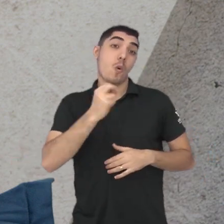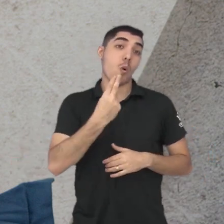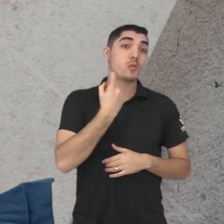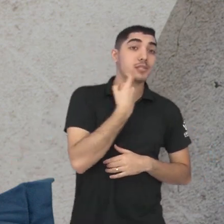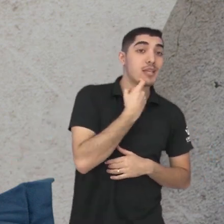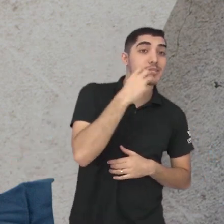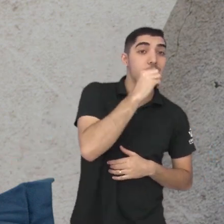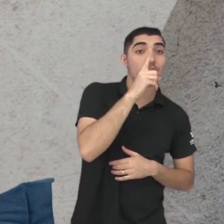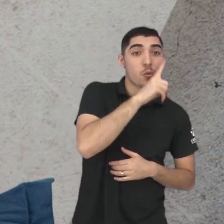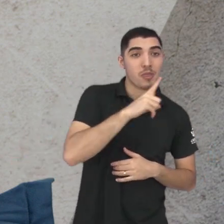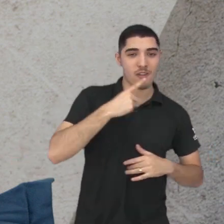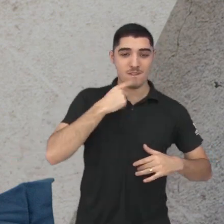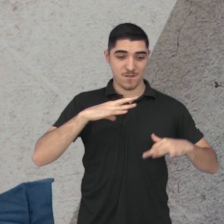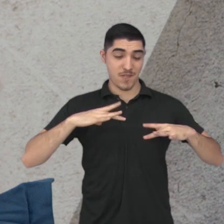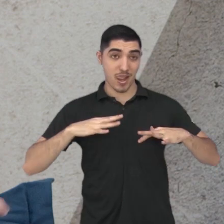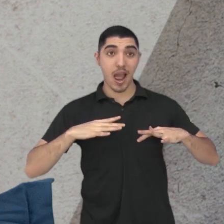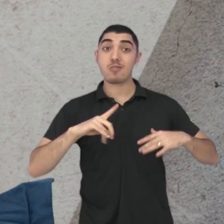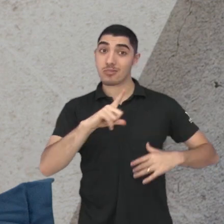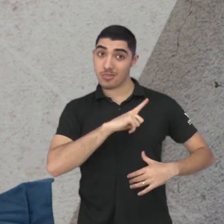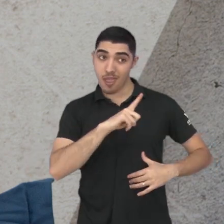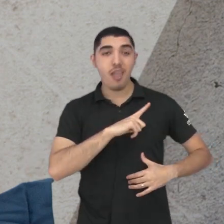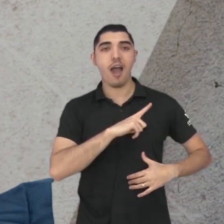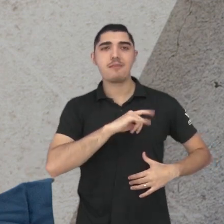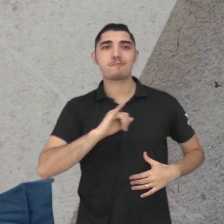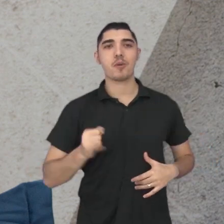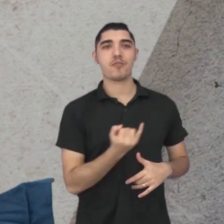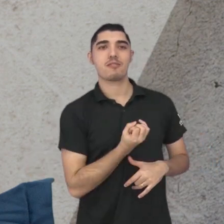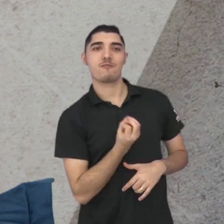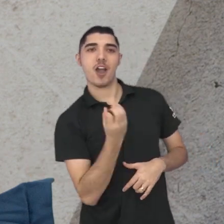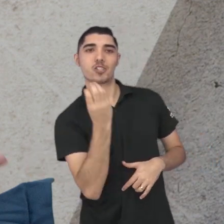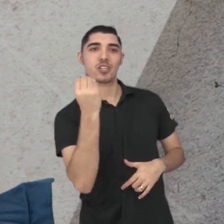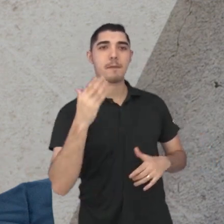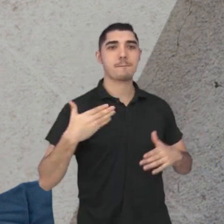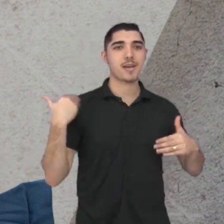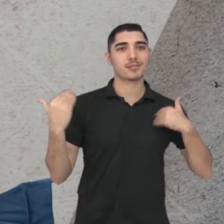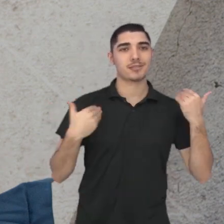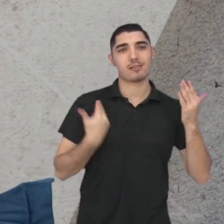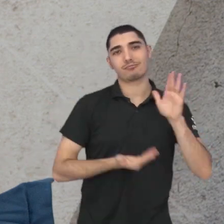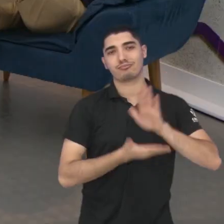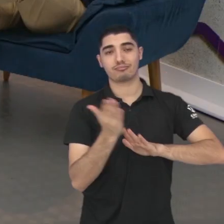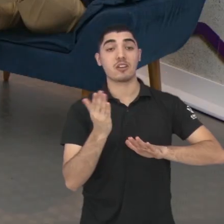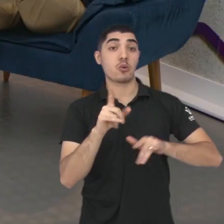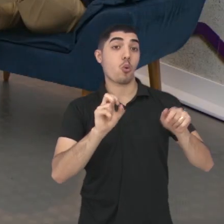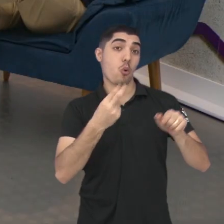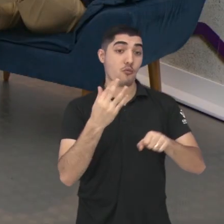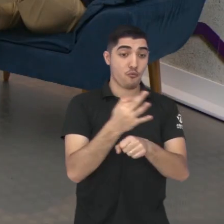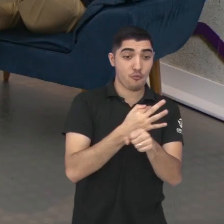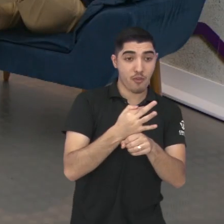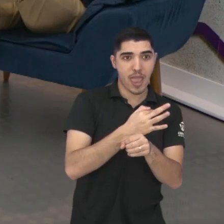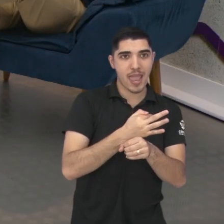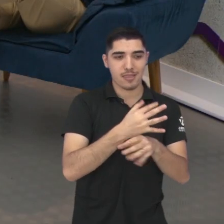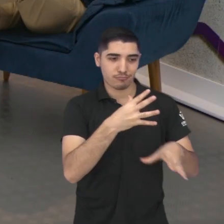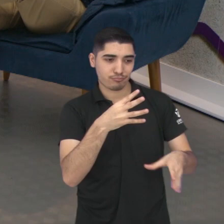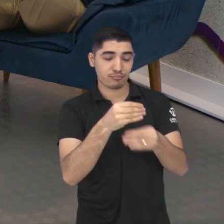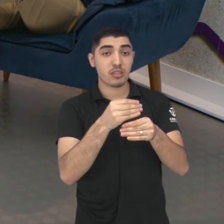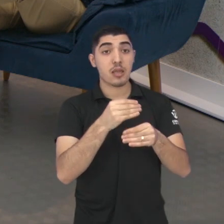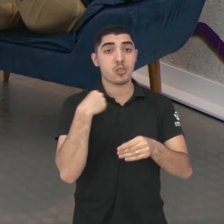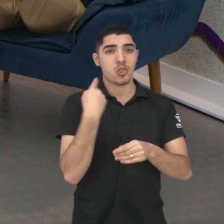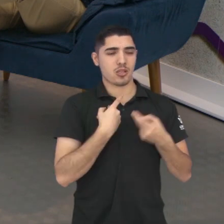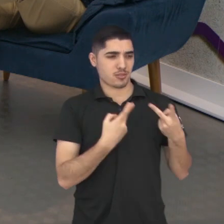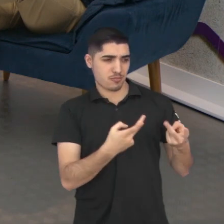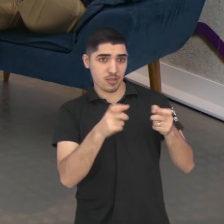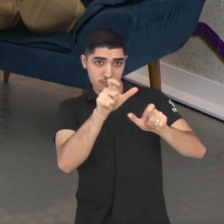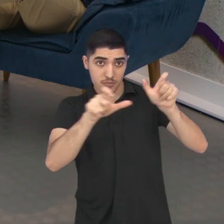sábado e domingo, um feriado e até mesmo para quando eles conseguem uma folga de uma semana, férias. Então, a gente percebe que as pessoas,